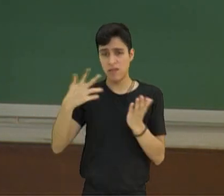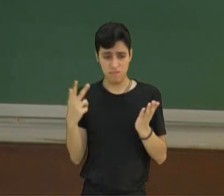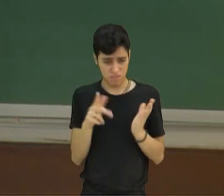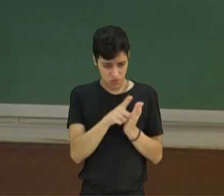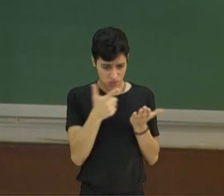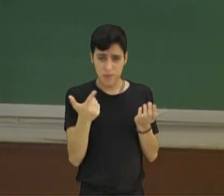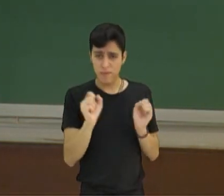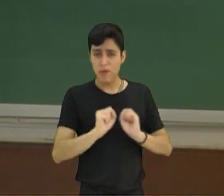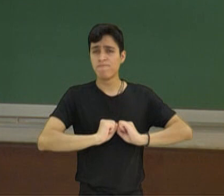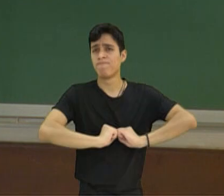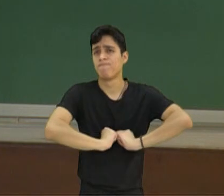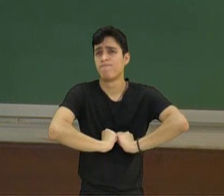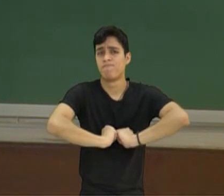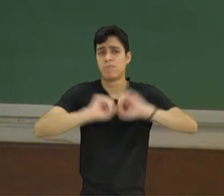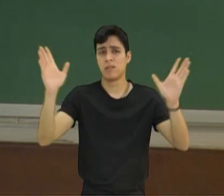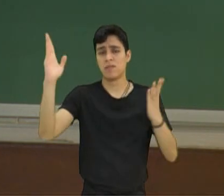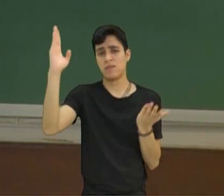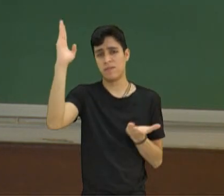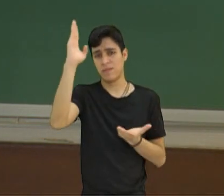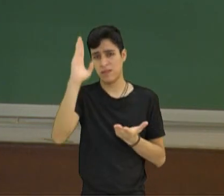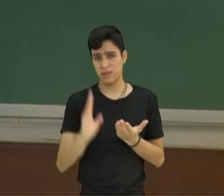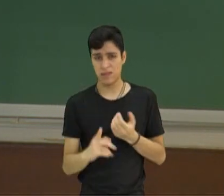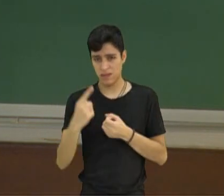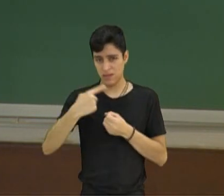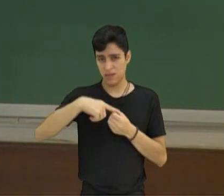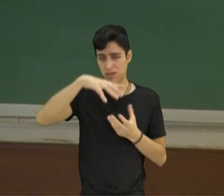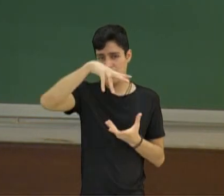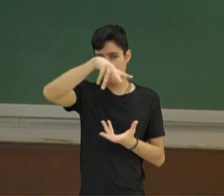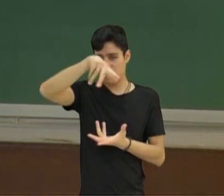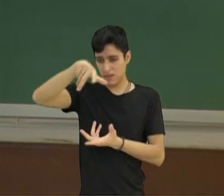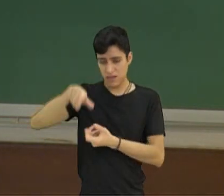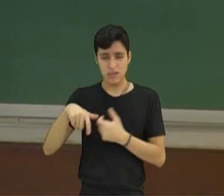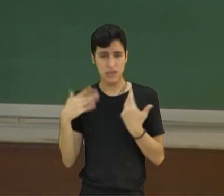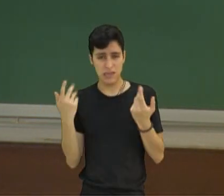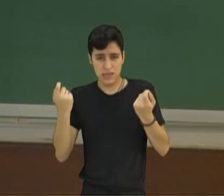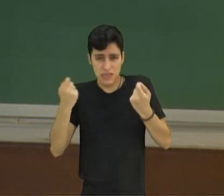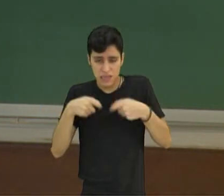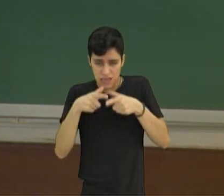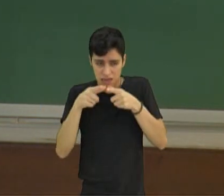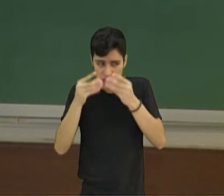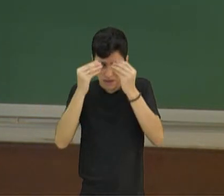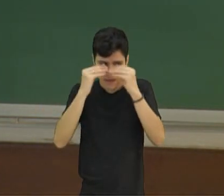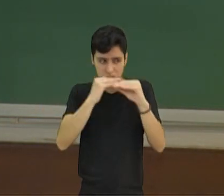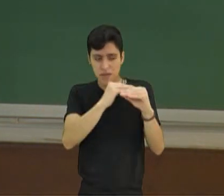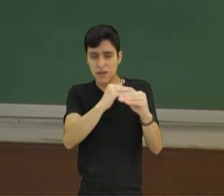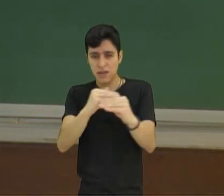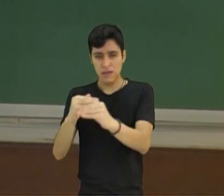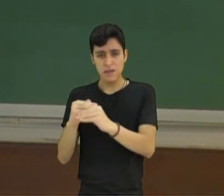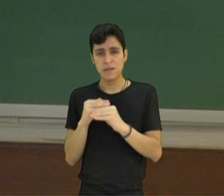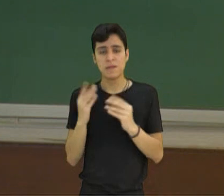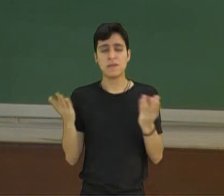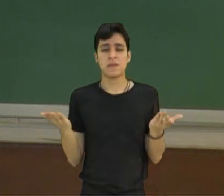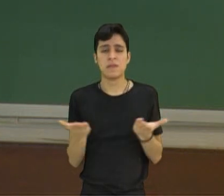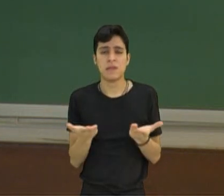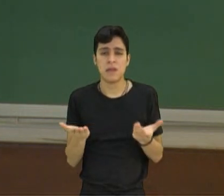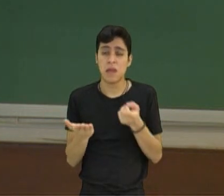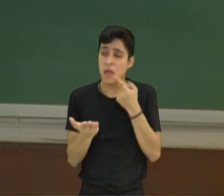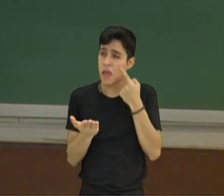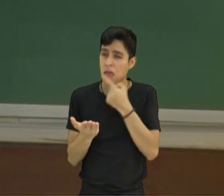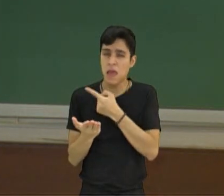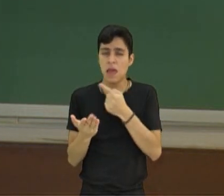vários lugares do país, da cidade, do mundo, né? Então é necessário uma linguagem padrão. E a questão das